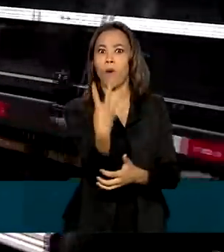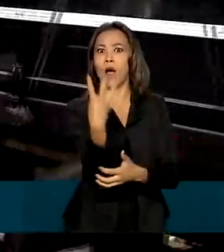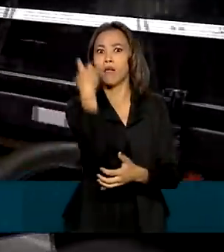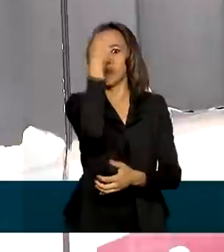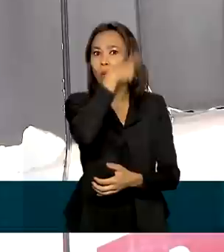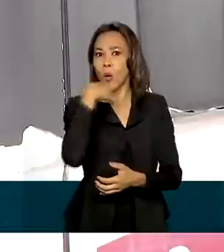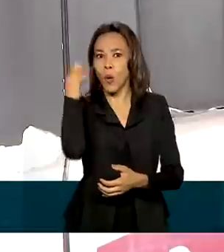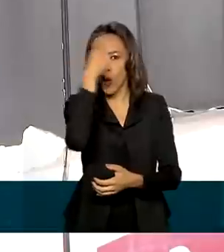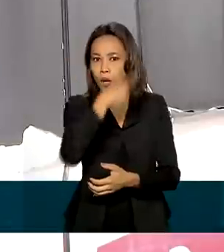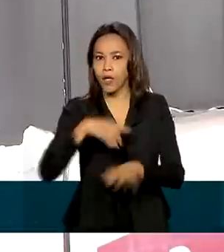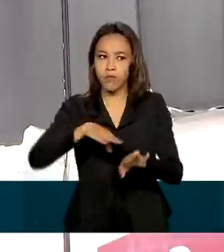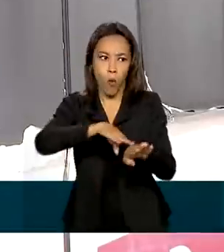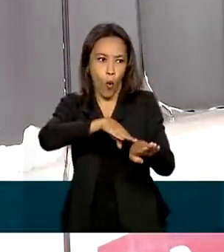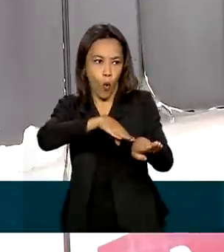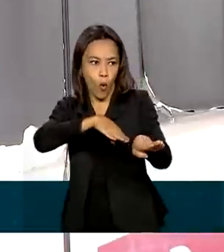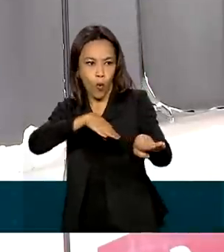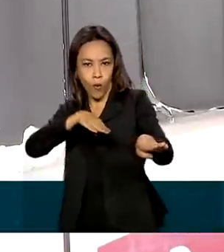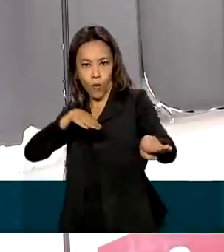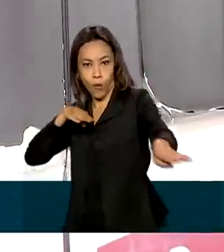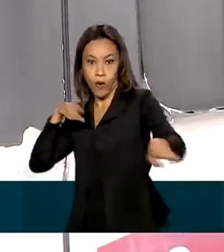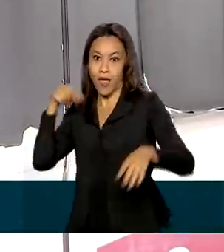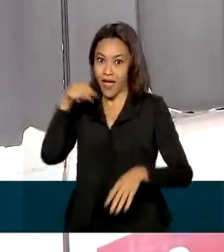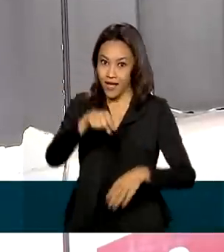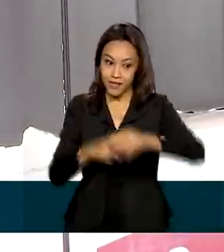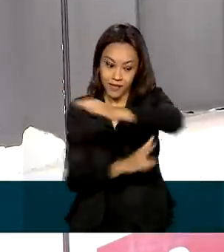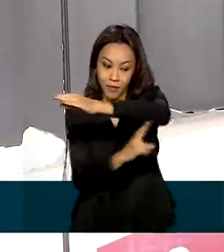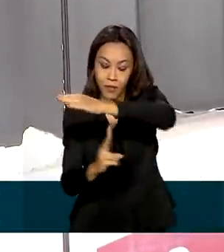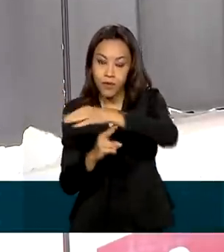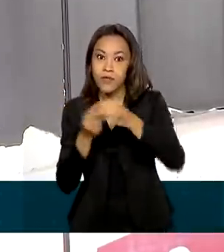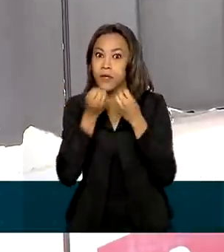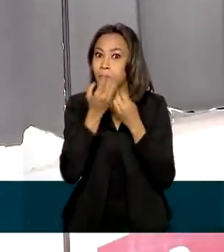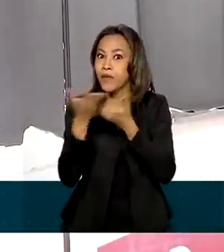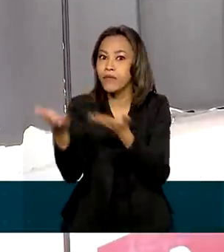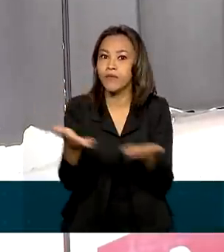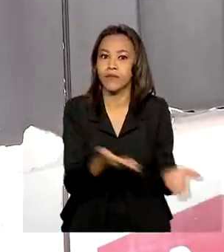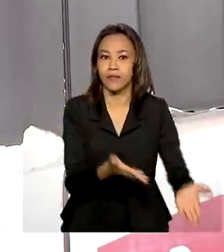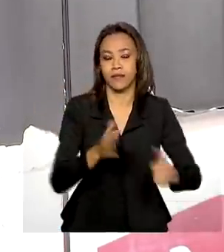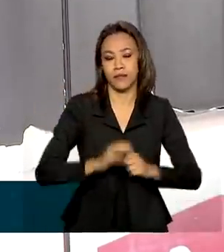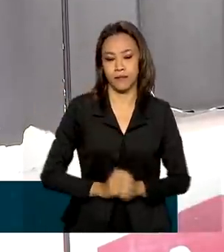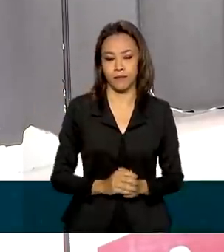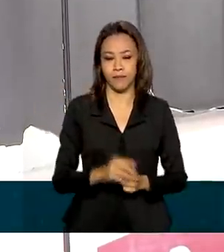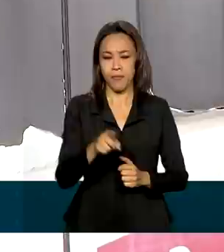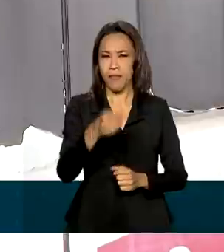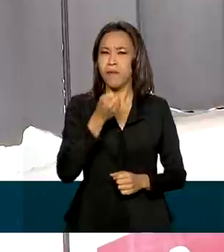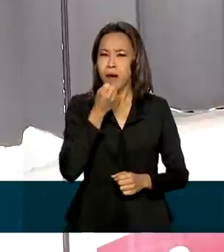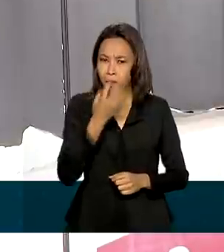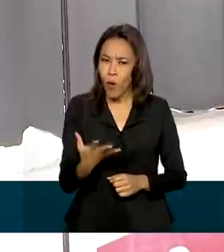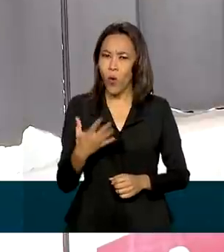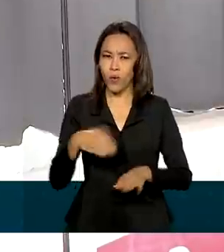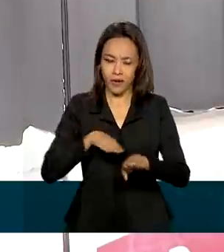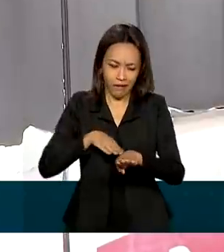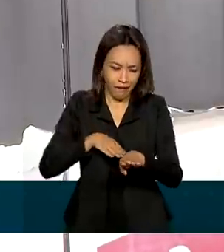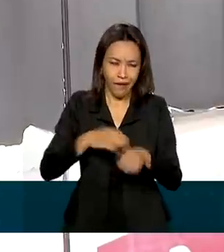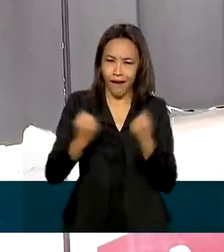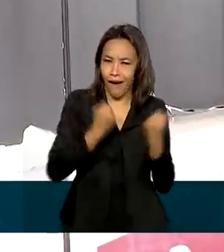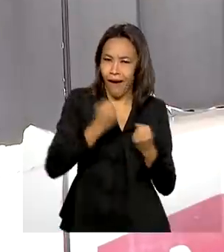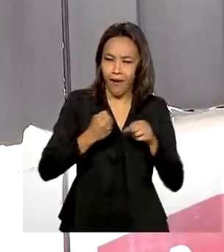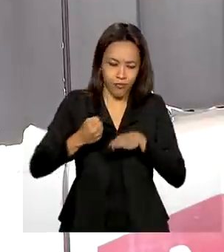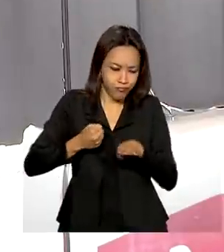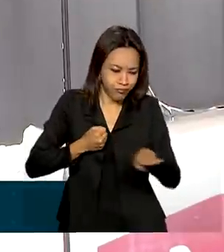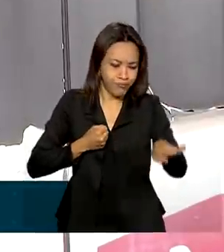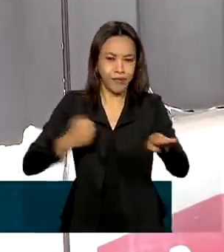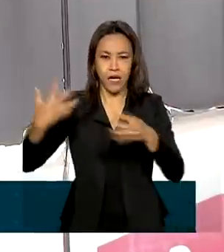atravessar a ponte, uma nova alternativa será bem-vinda. Aí, tirando os caminhões do meio dos carros aqui, vai outra coisa, É outro nível.